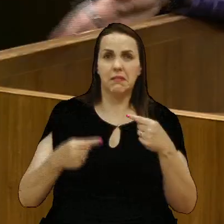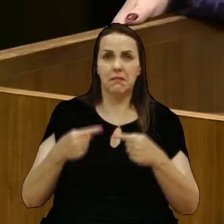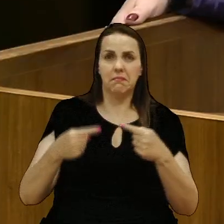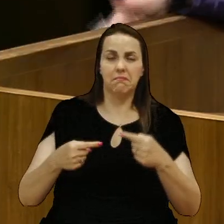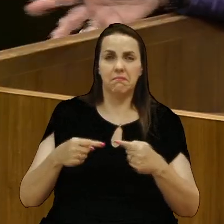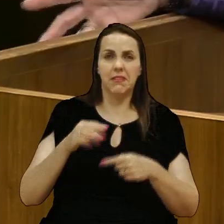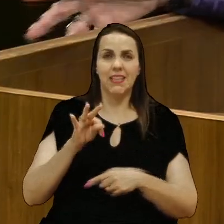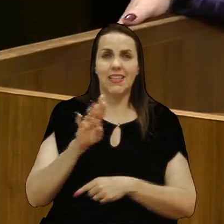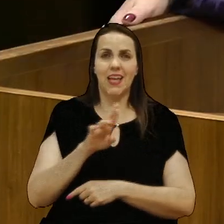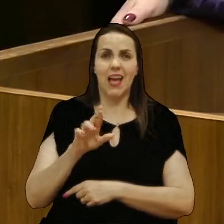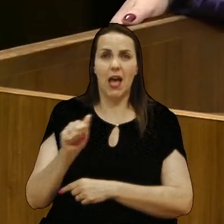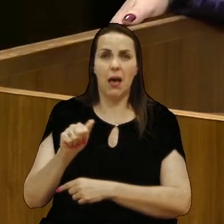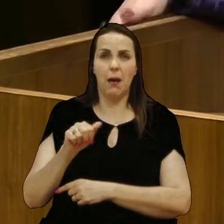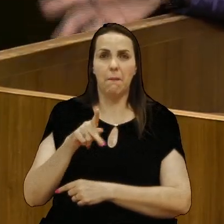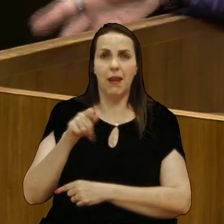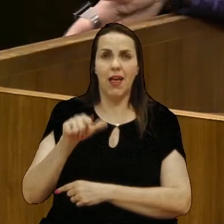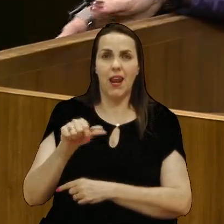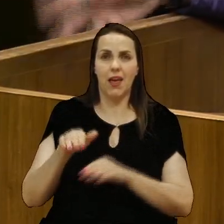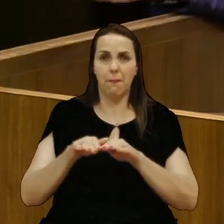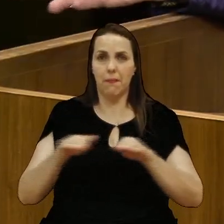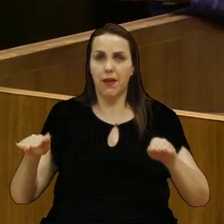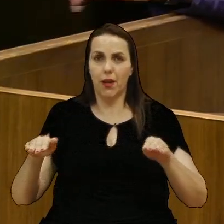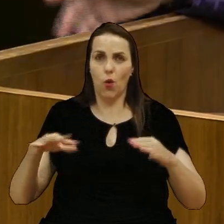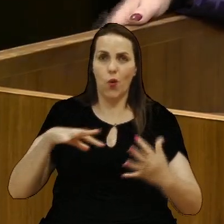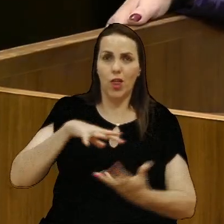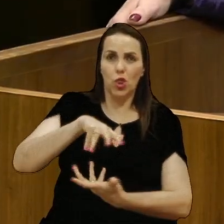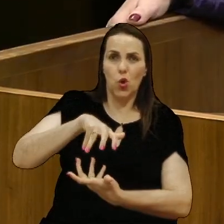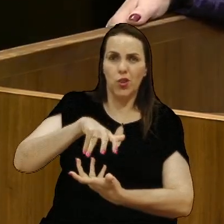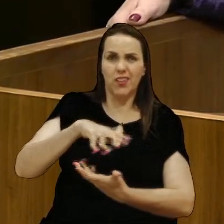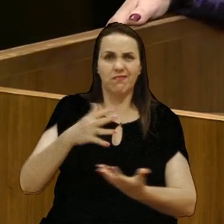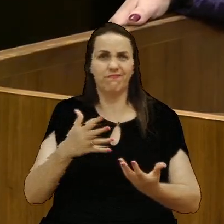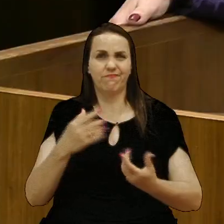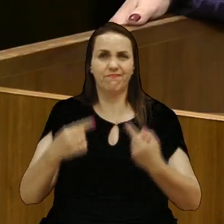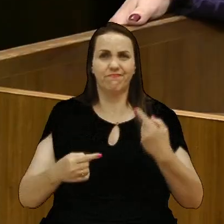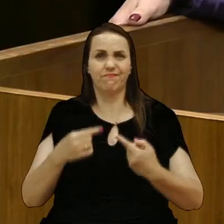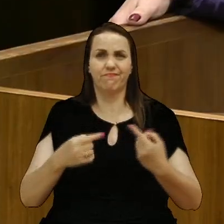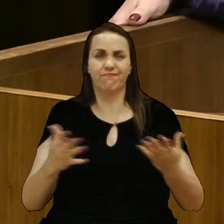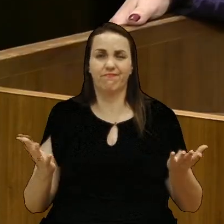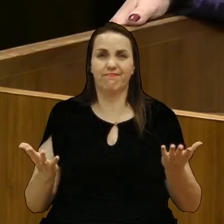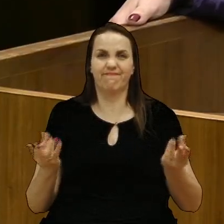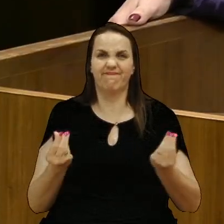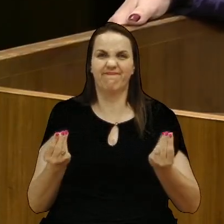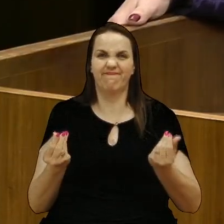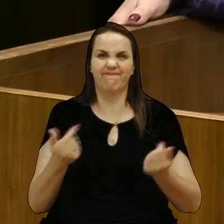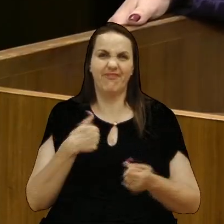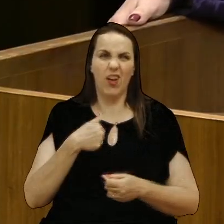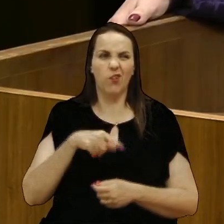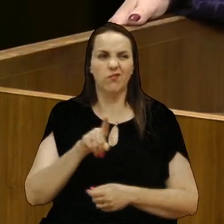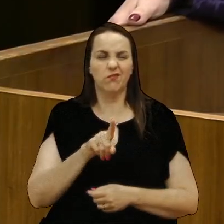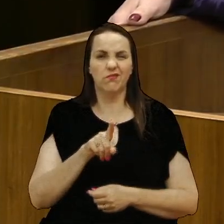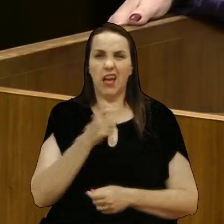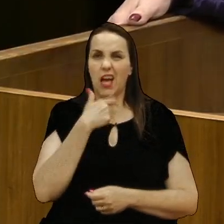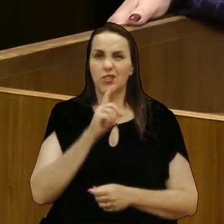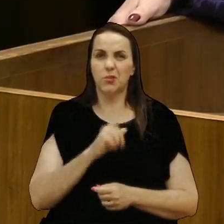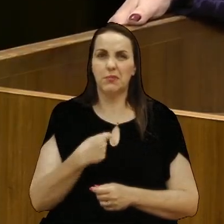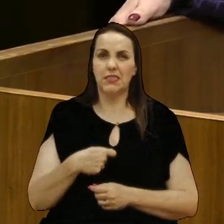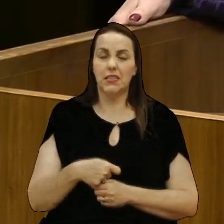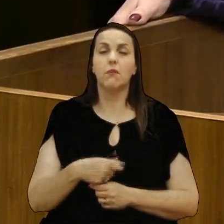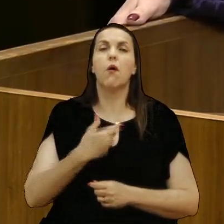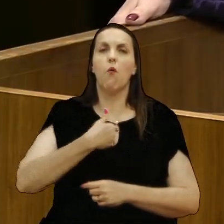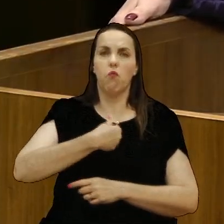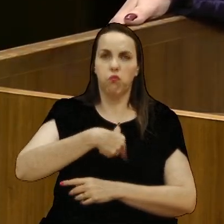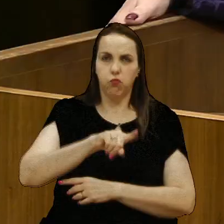terra redonda, talvez não deveria ter feito, mas fui com 15 minutos comprometida com